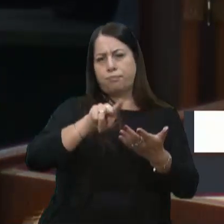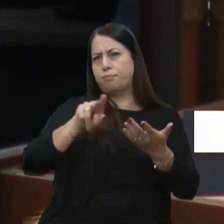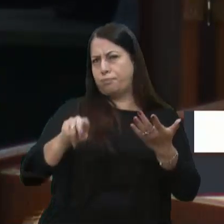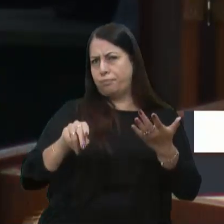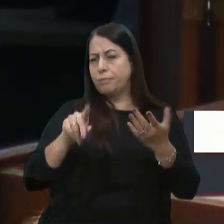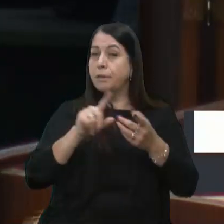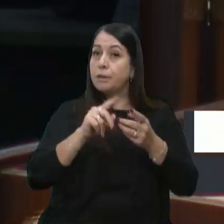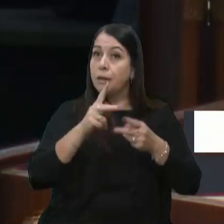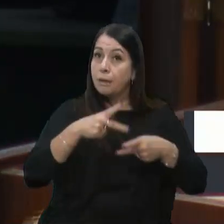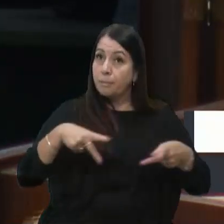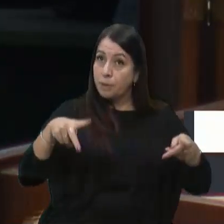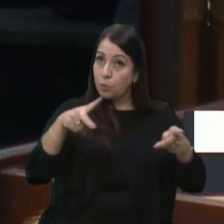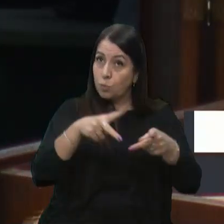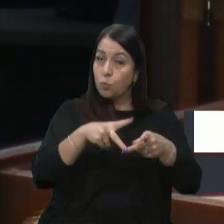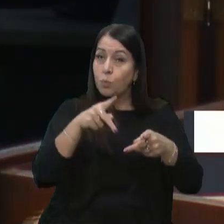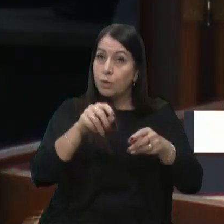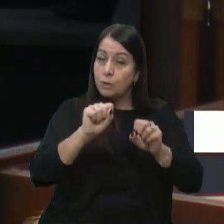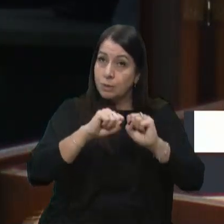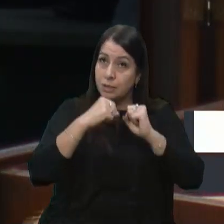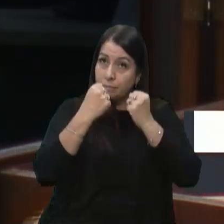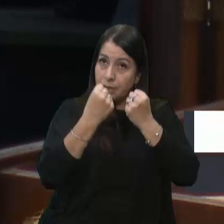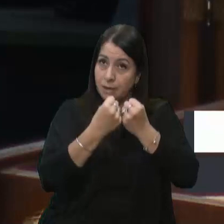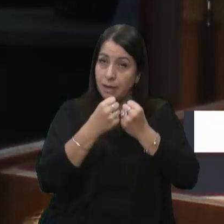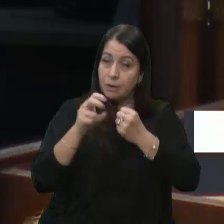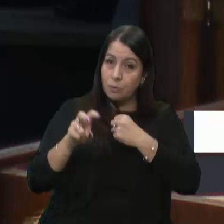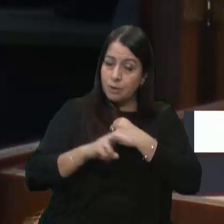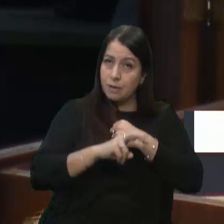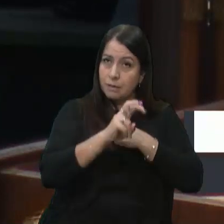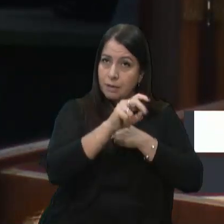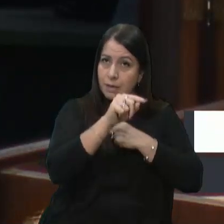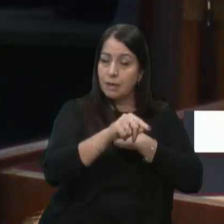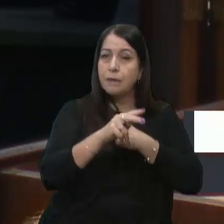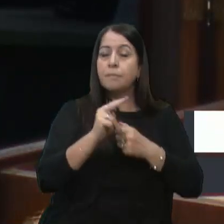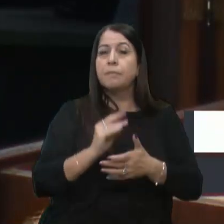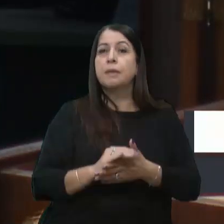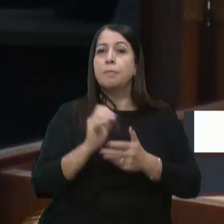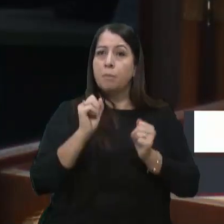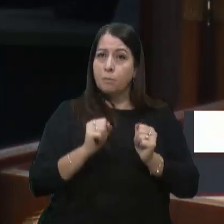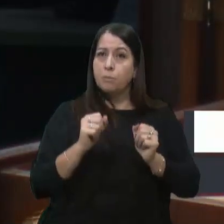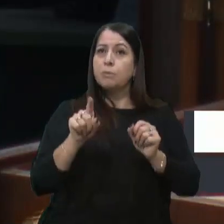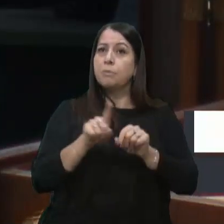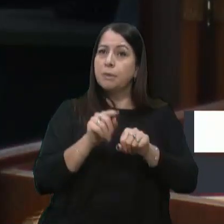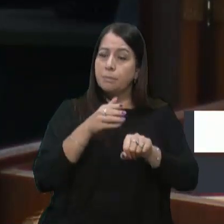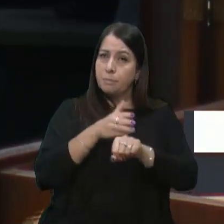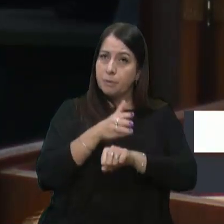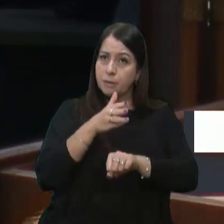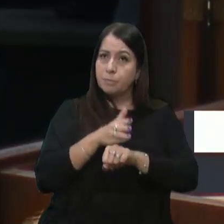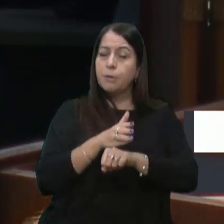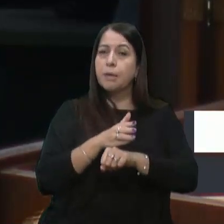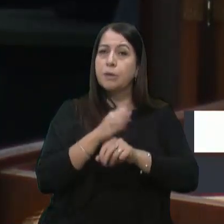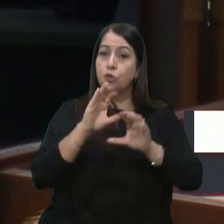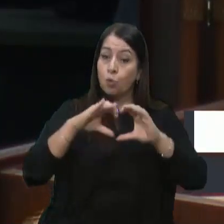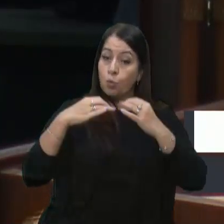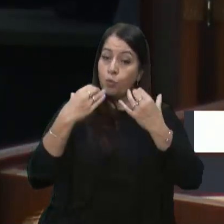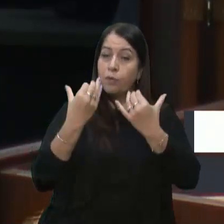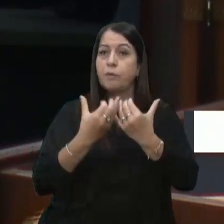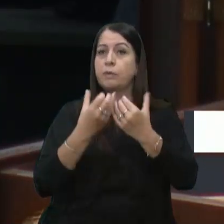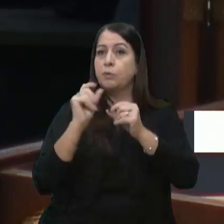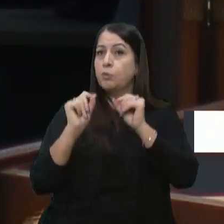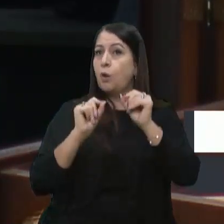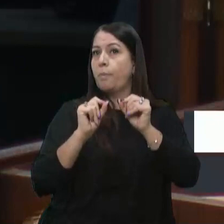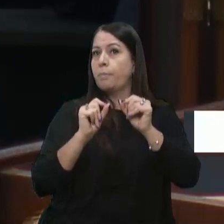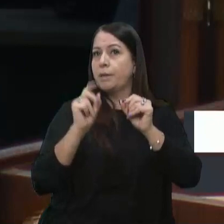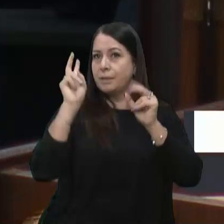público do seminário Na Trilha do Patrimônio Industrial poderá participar de conferências sobre o